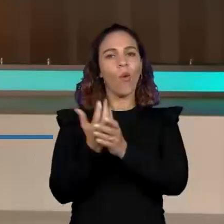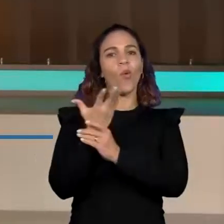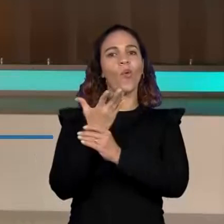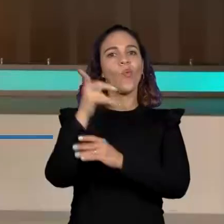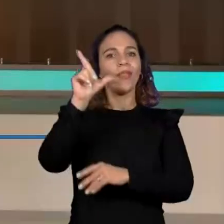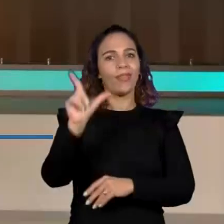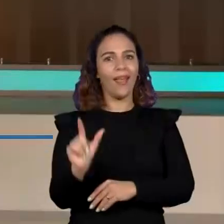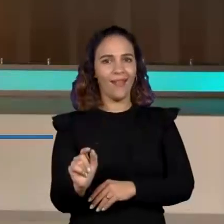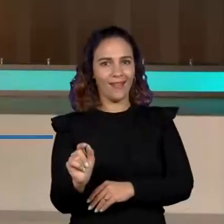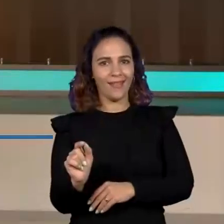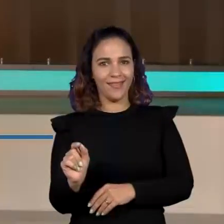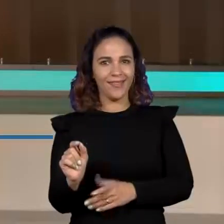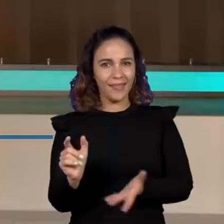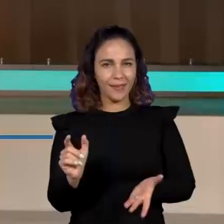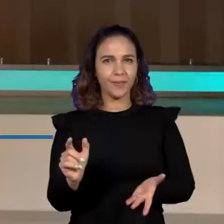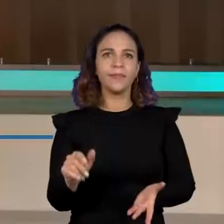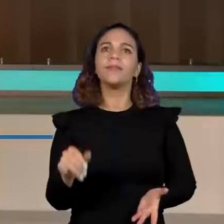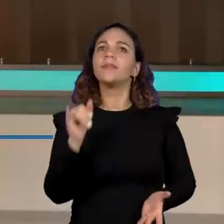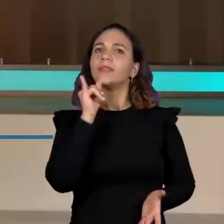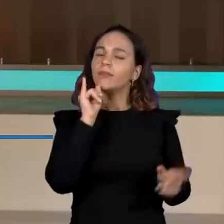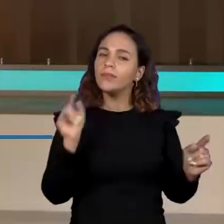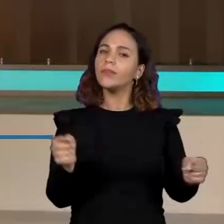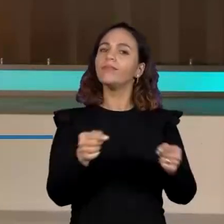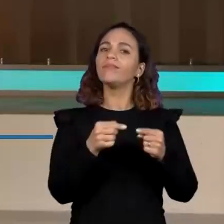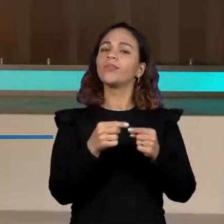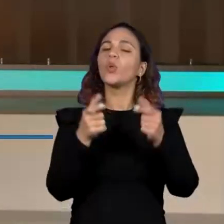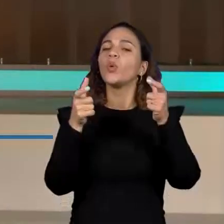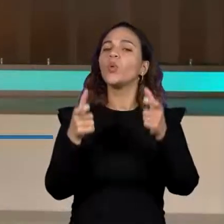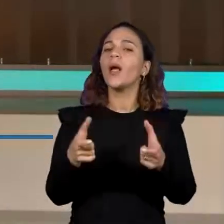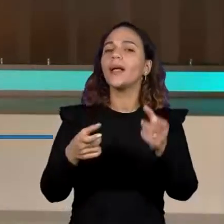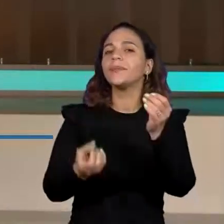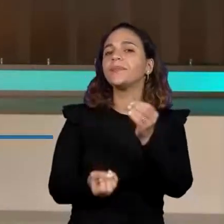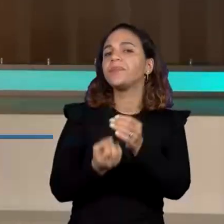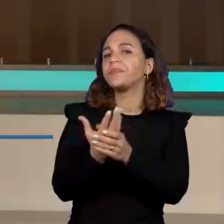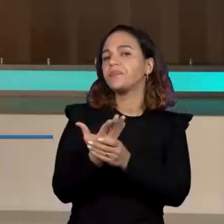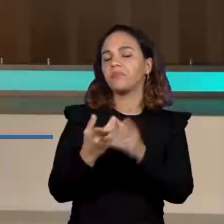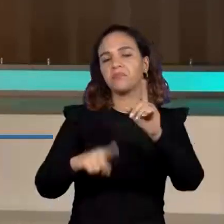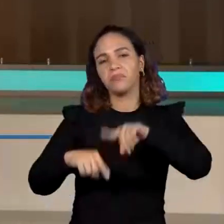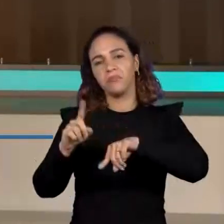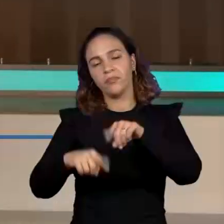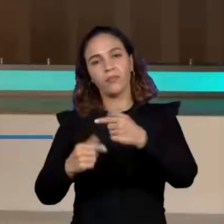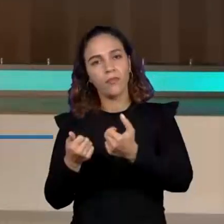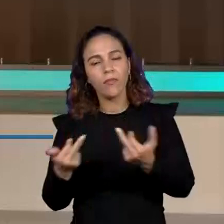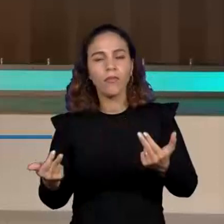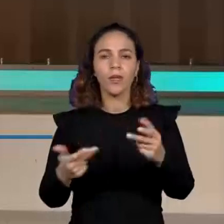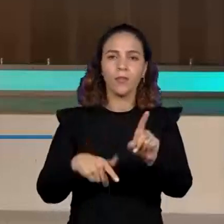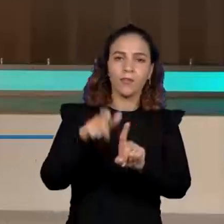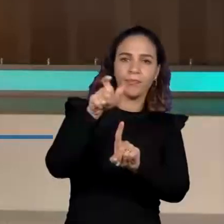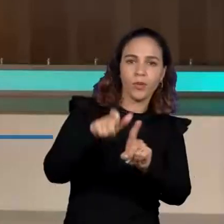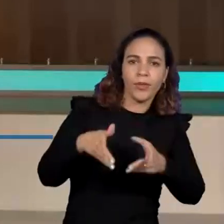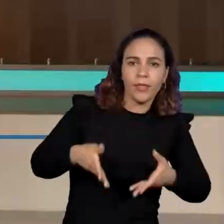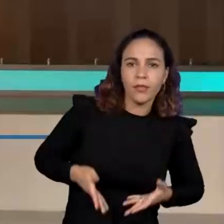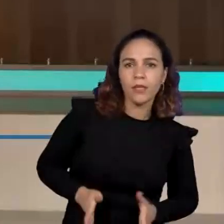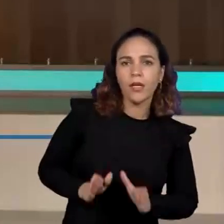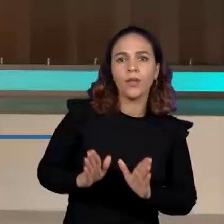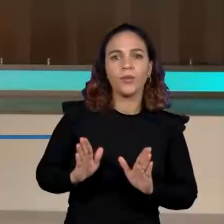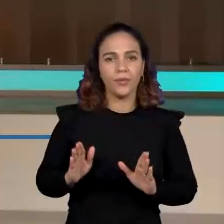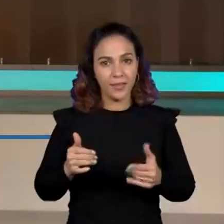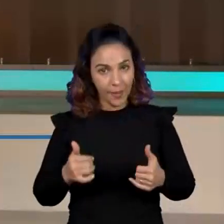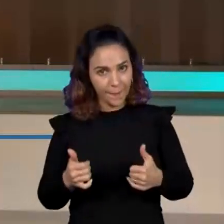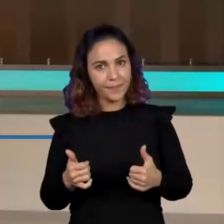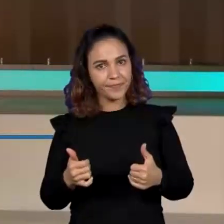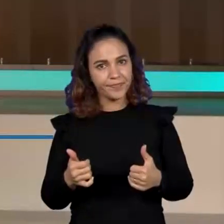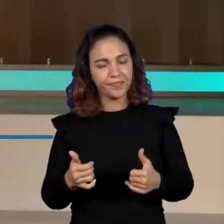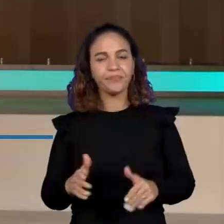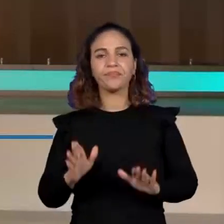chama de adjetivo pátrio. É a qualidade de onde originou aquele produto, aquela pessoa. Certo? Então,